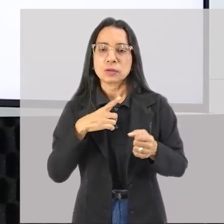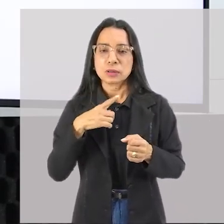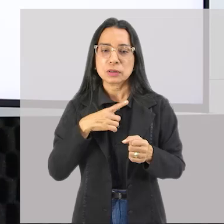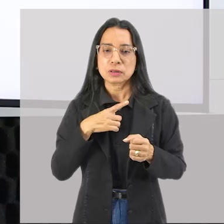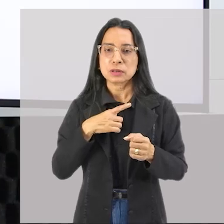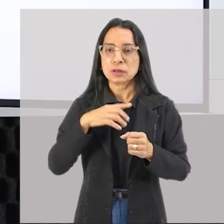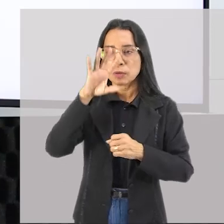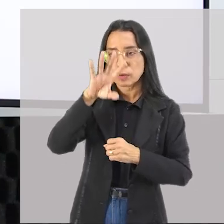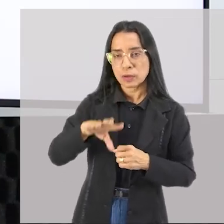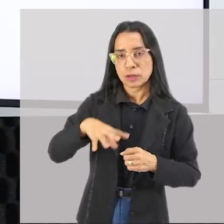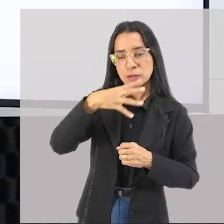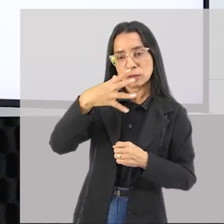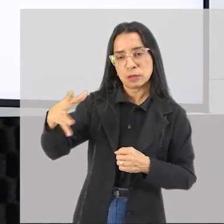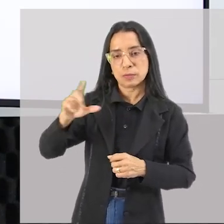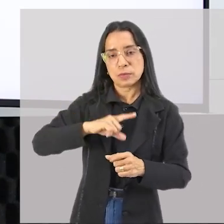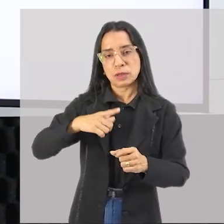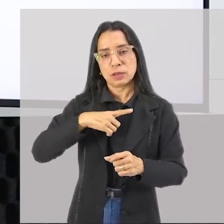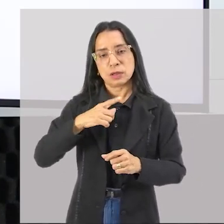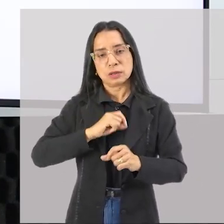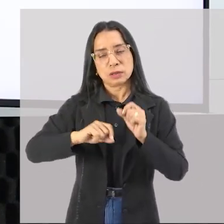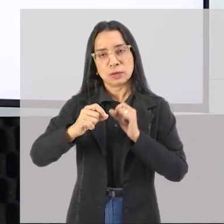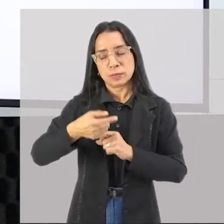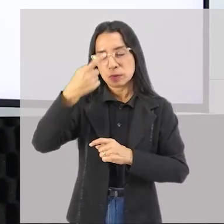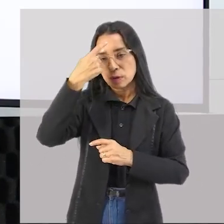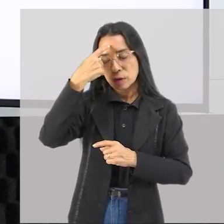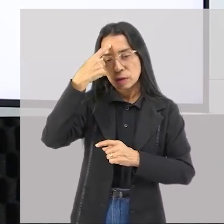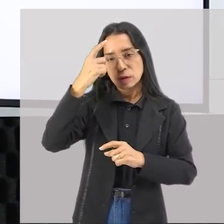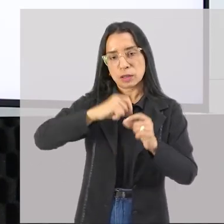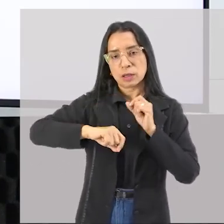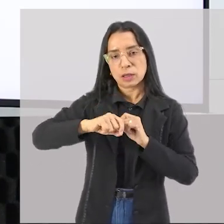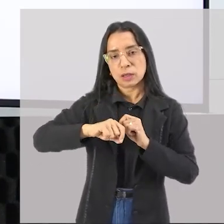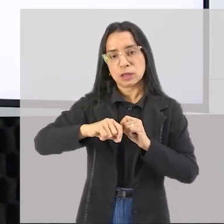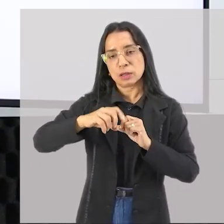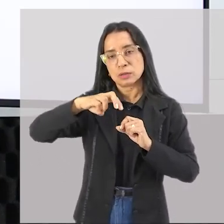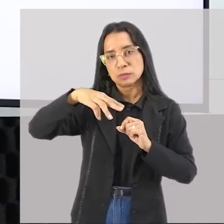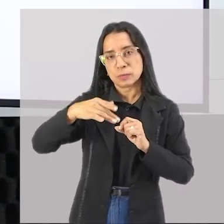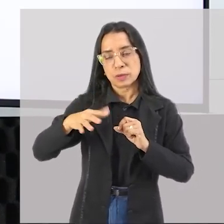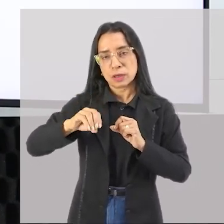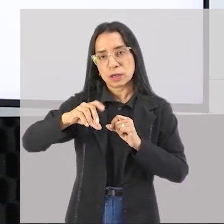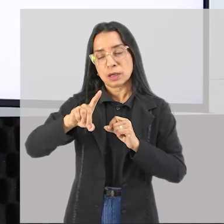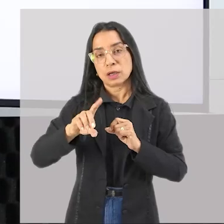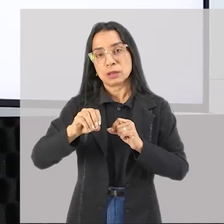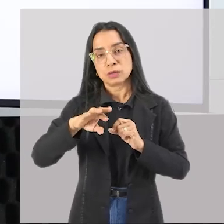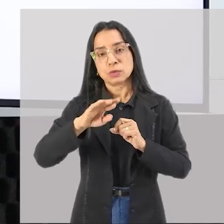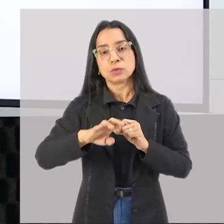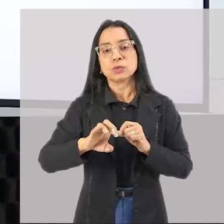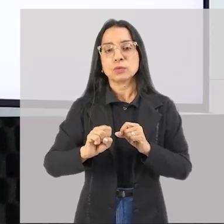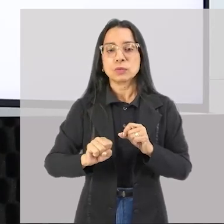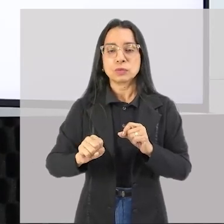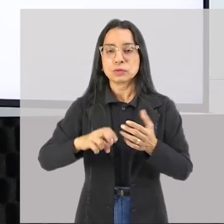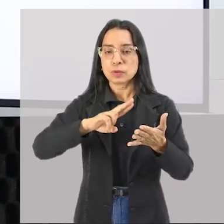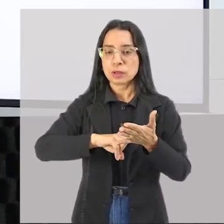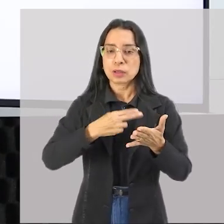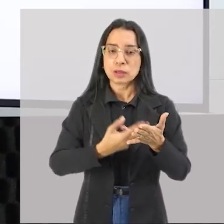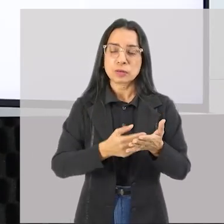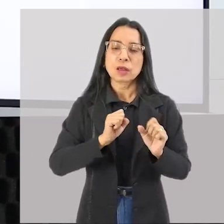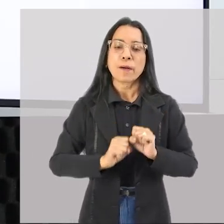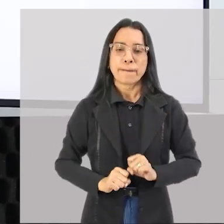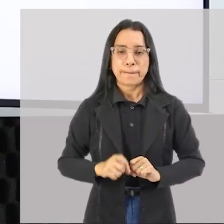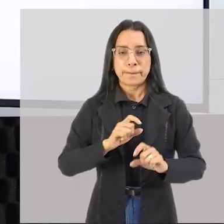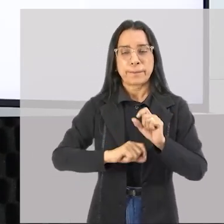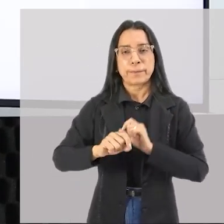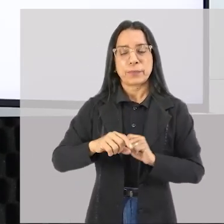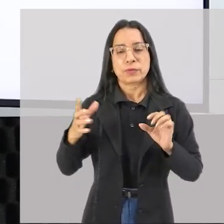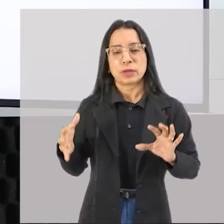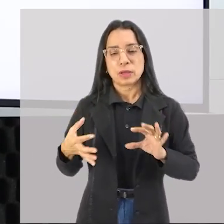ter uma tabela contendo as ideias e os marcadores de discurso com as suas respectivas traduções, para você